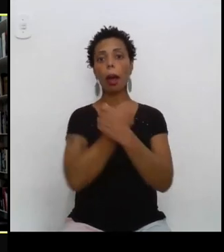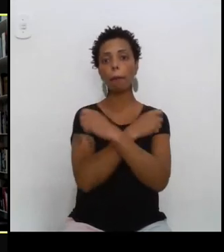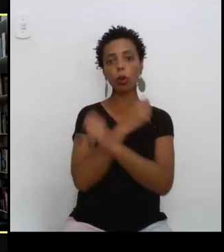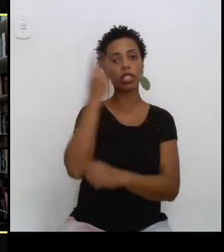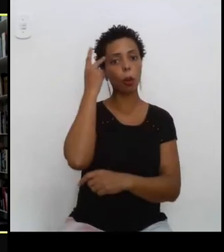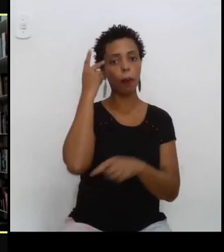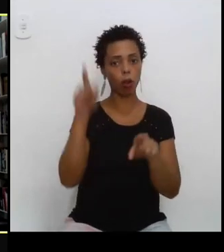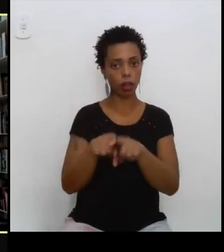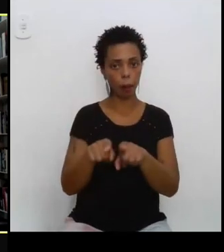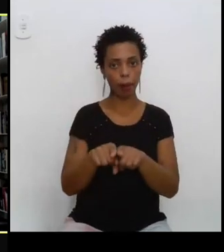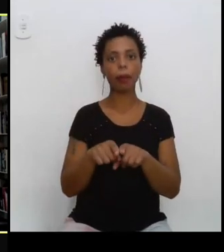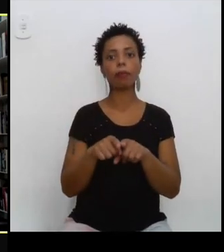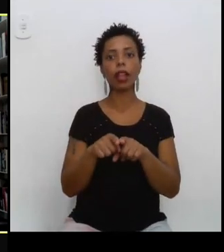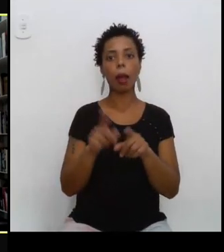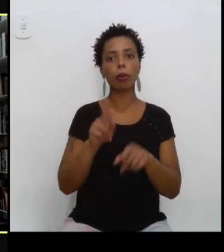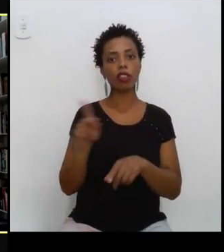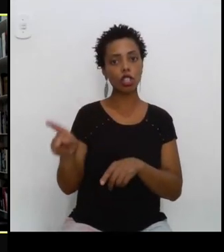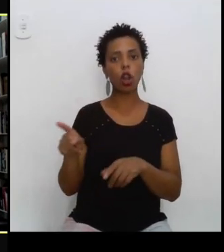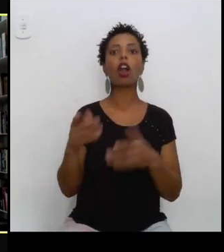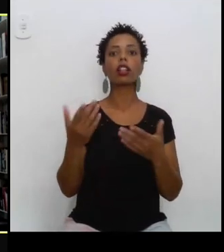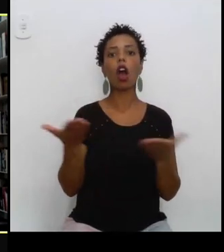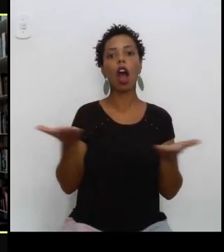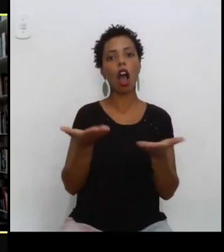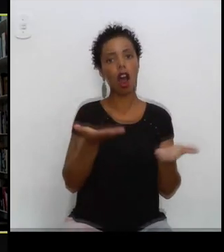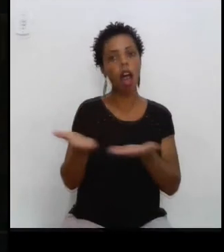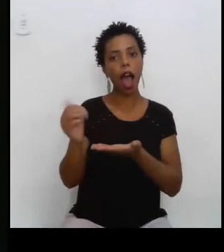Muito obrigado e bom seminário